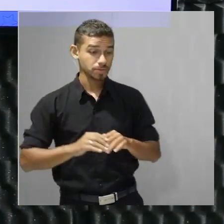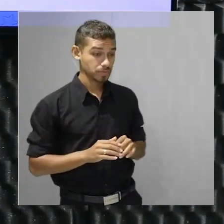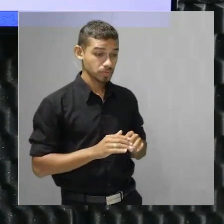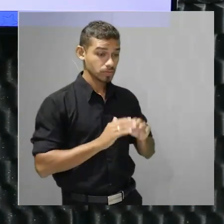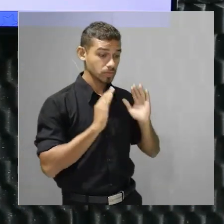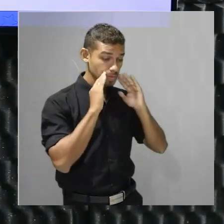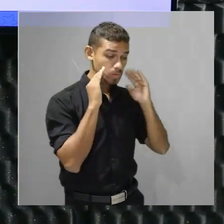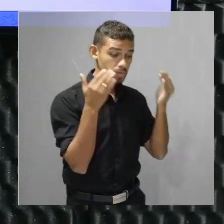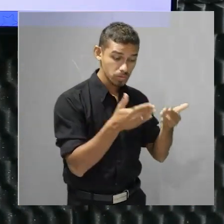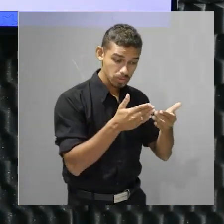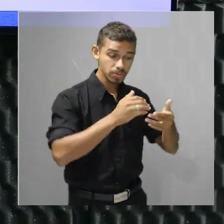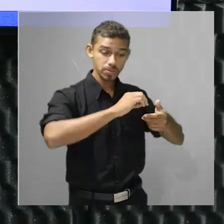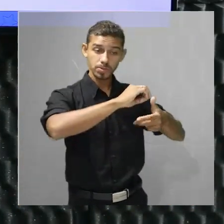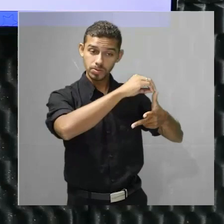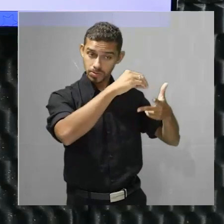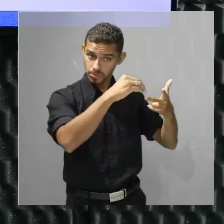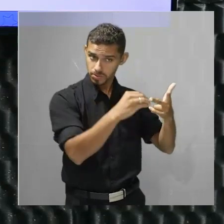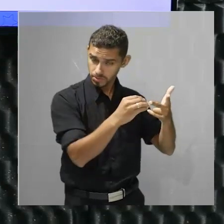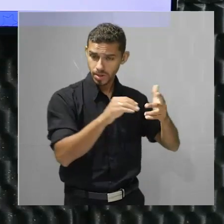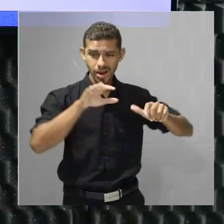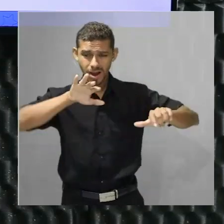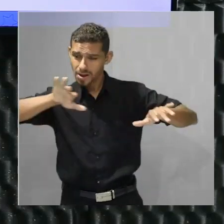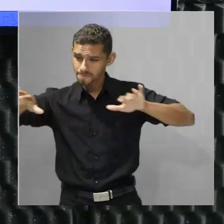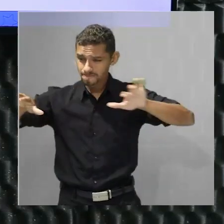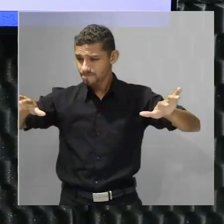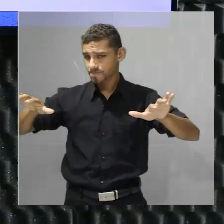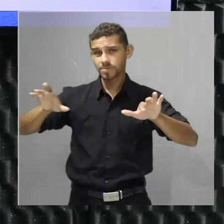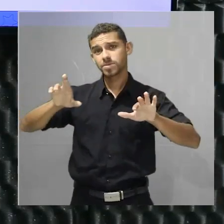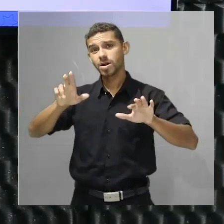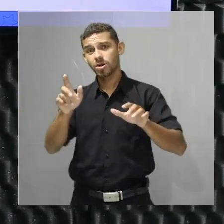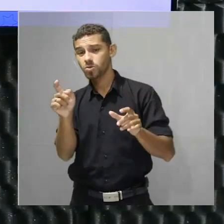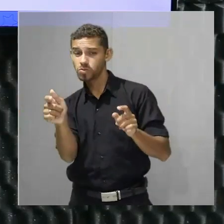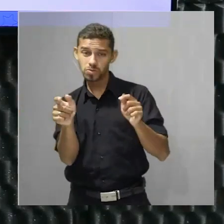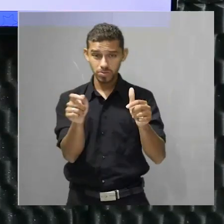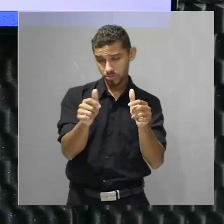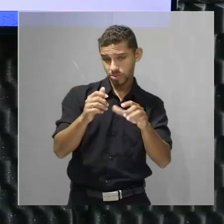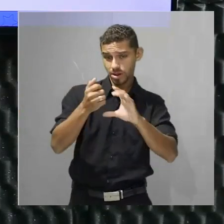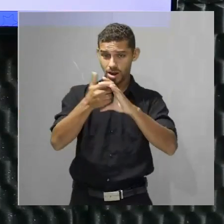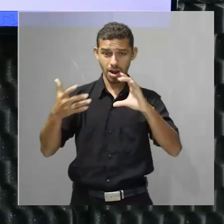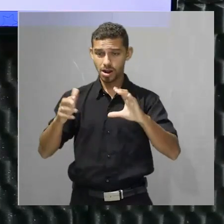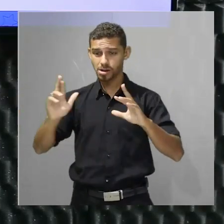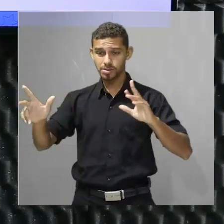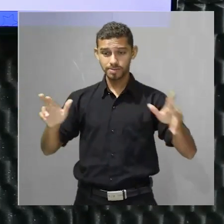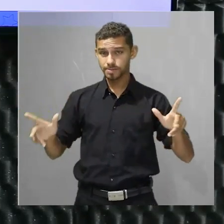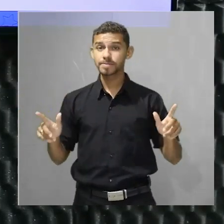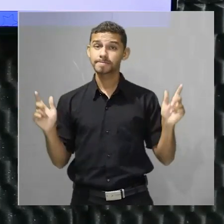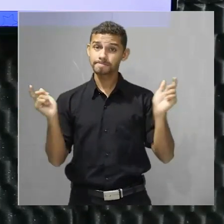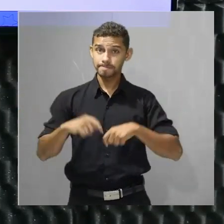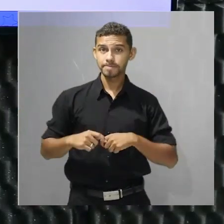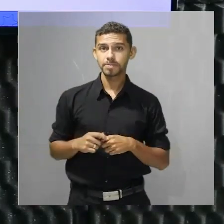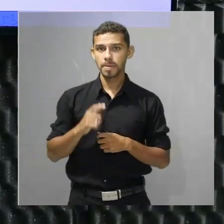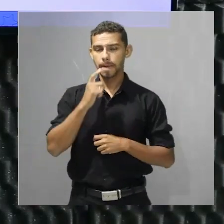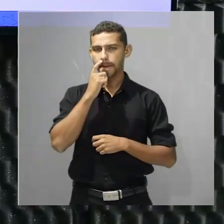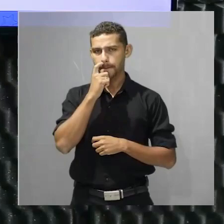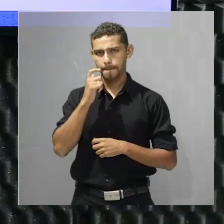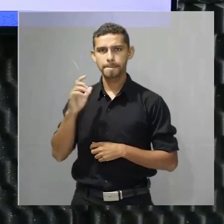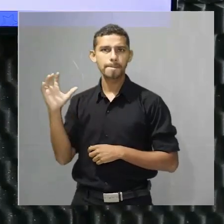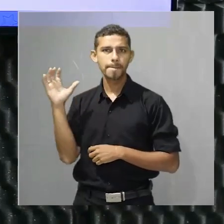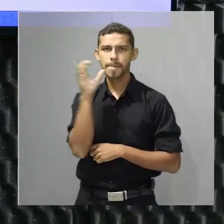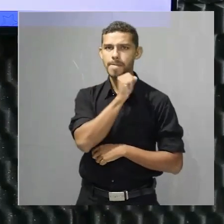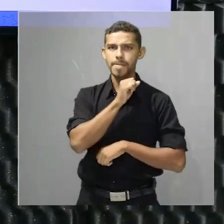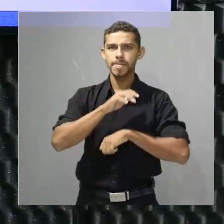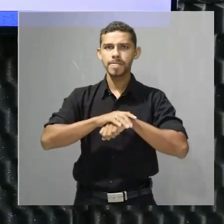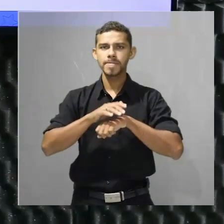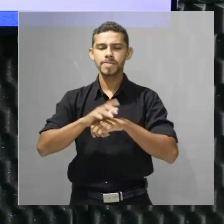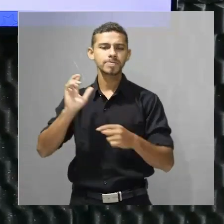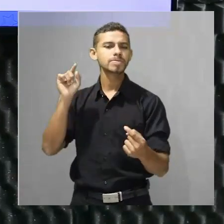porque porque os exames possuem pequenas características que vão diferenciá-los Então vamos diretamente